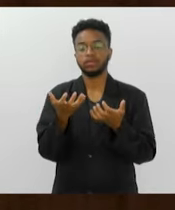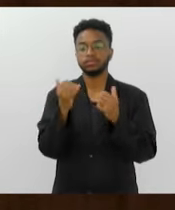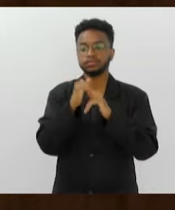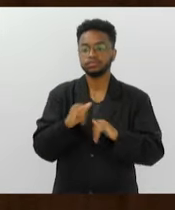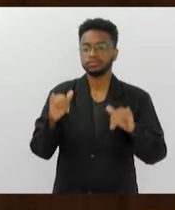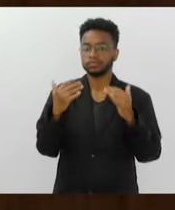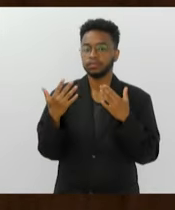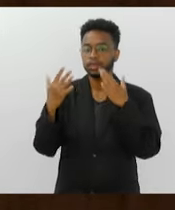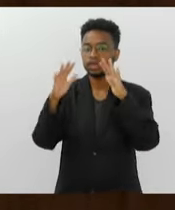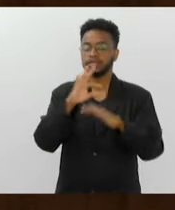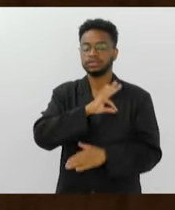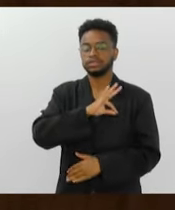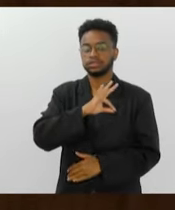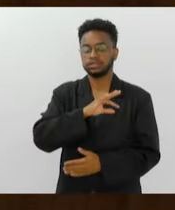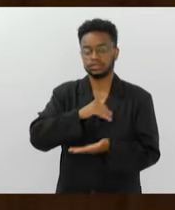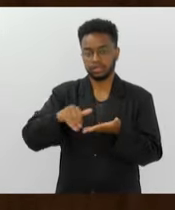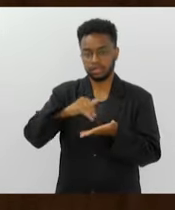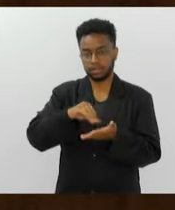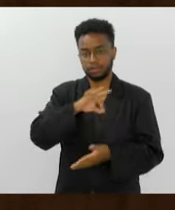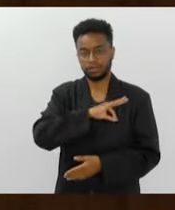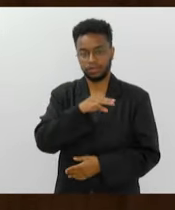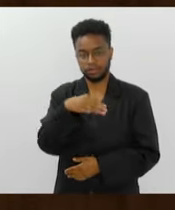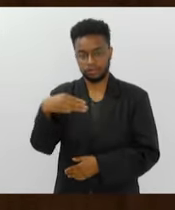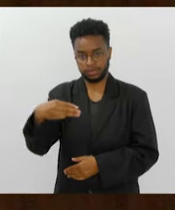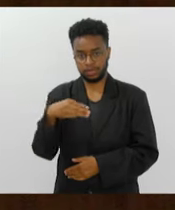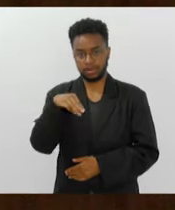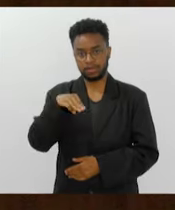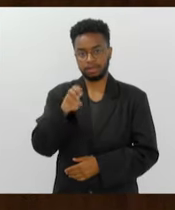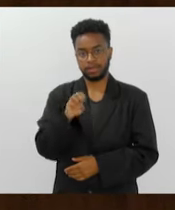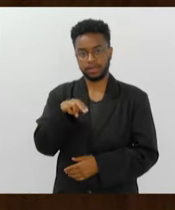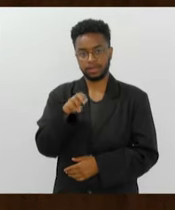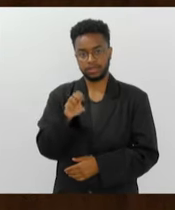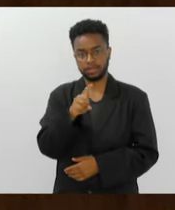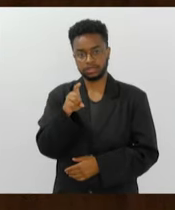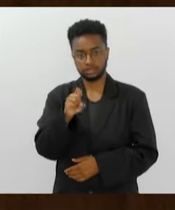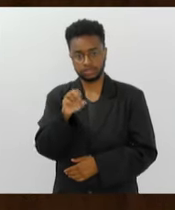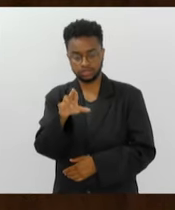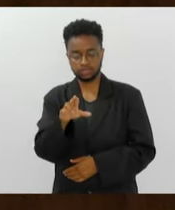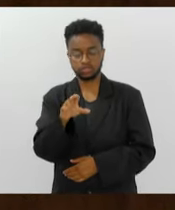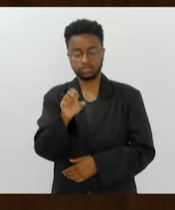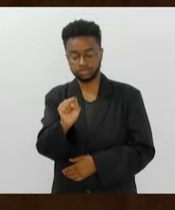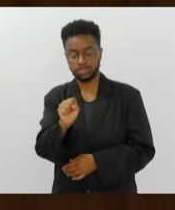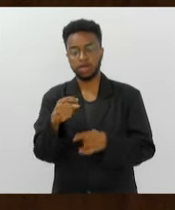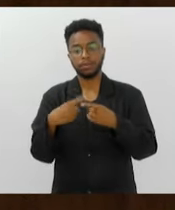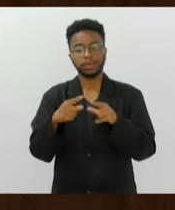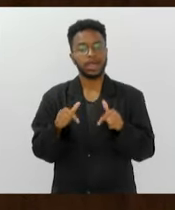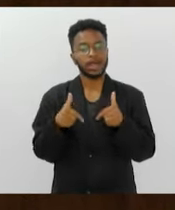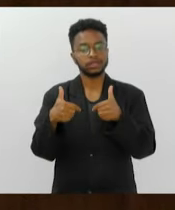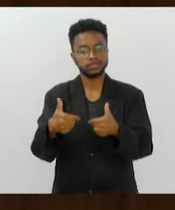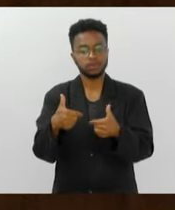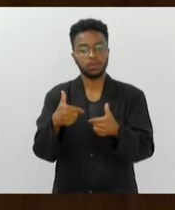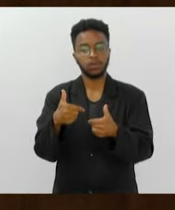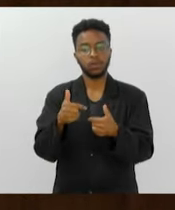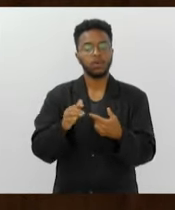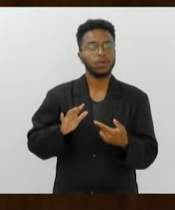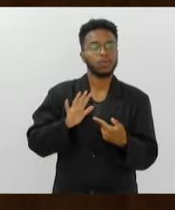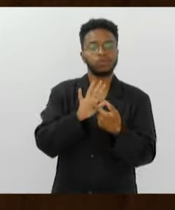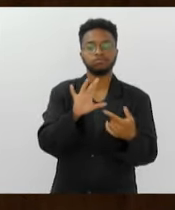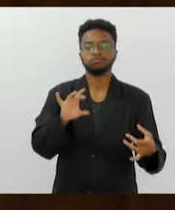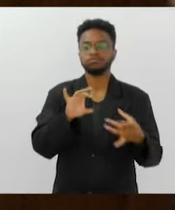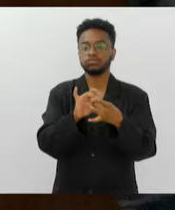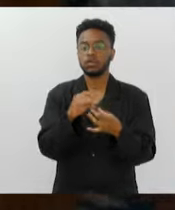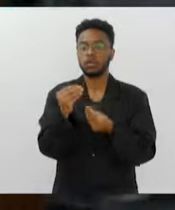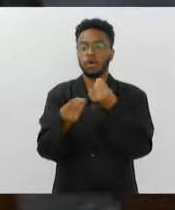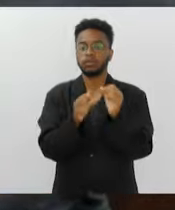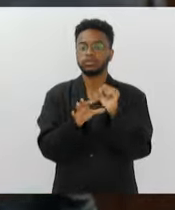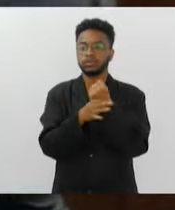o secretário da Polícia Militar né o nosso Coronel Menezes porque é uma atitude que vai refletir diretamente na Segurança Pública do Rio de